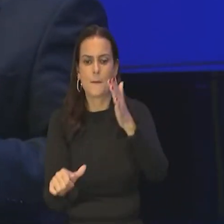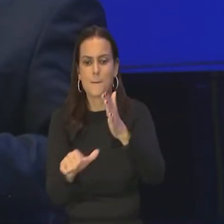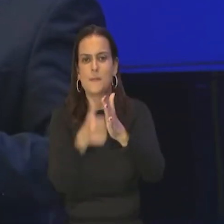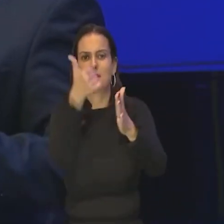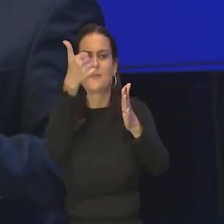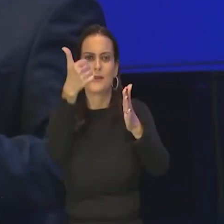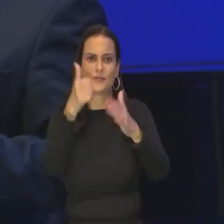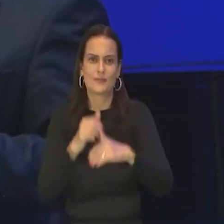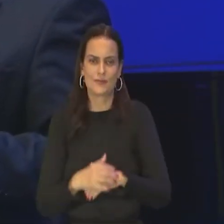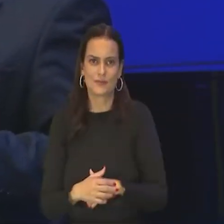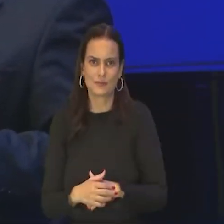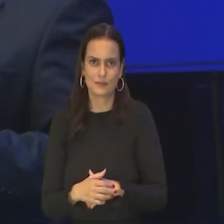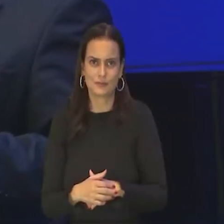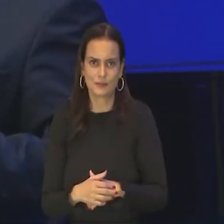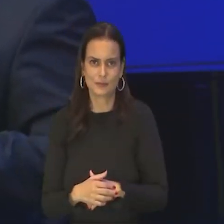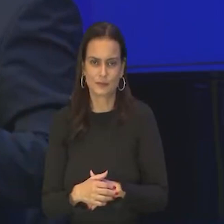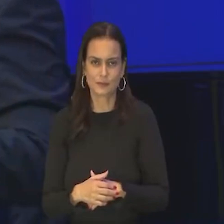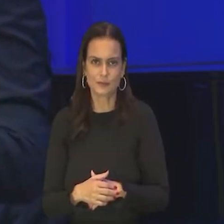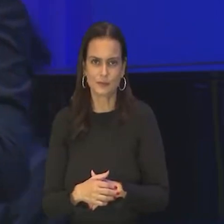lugar.